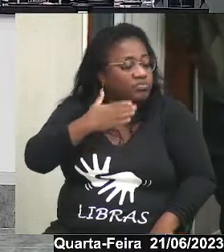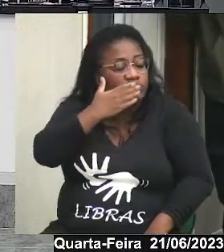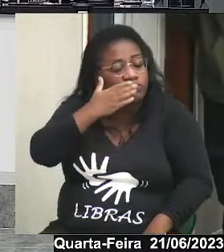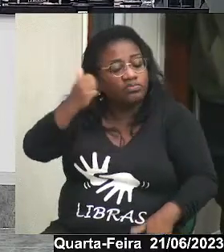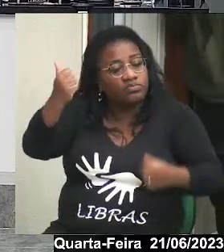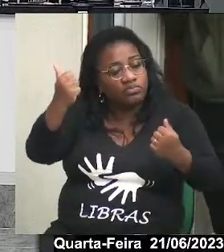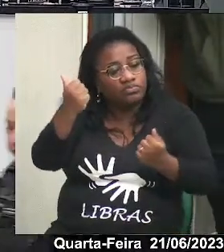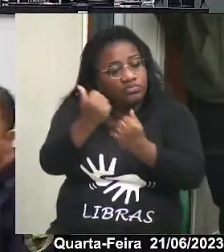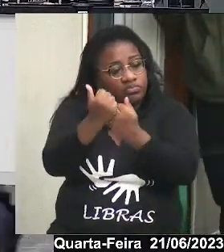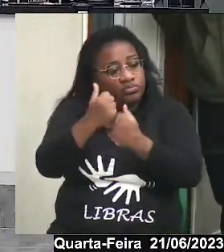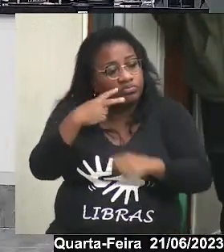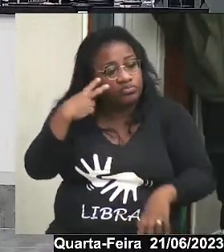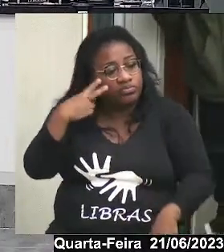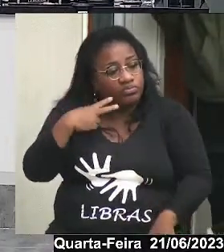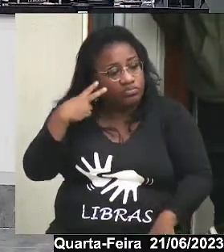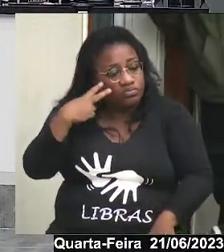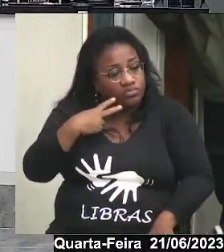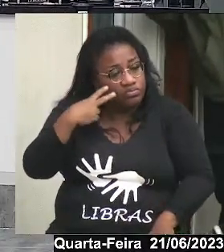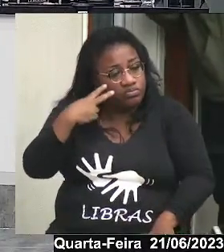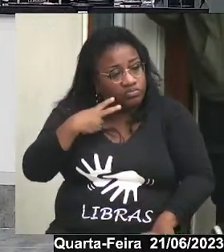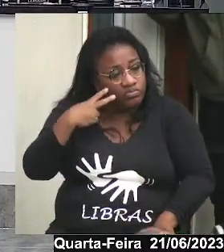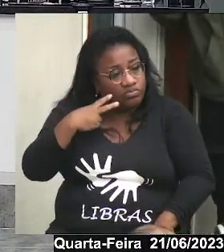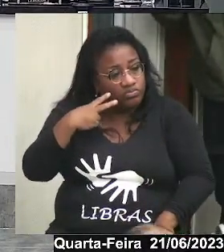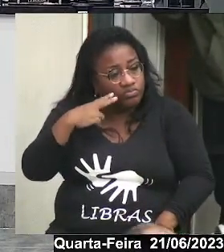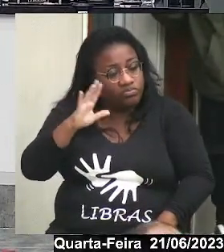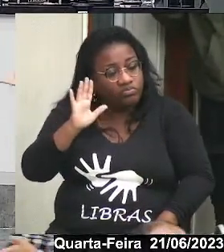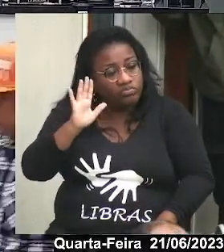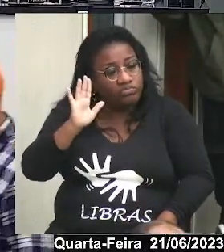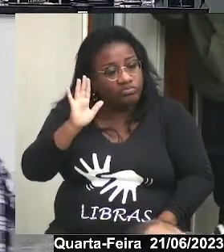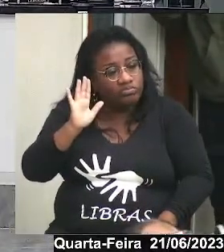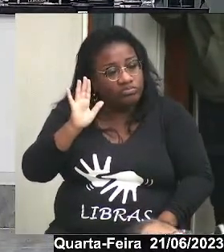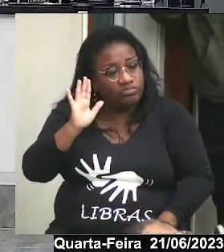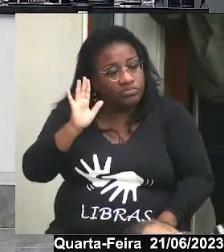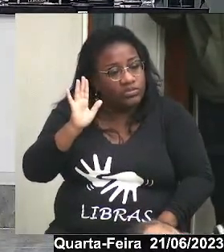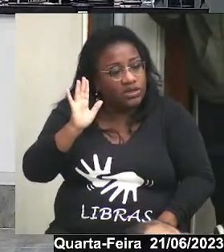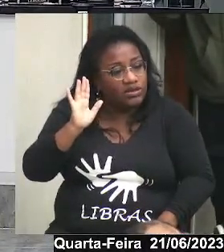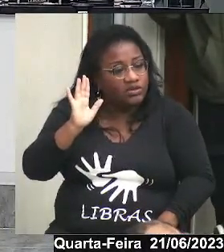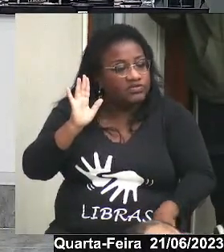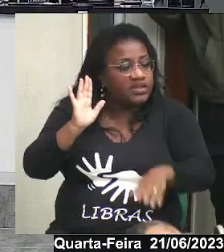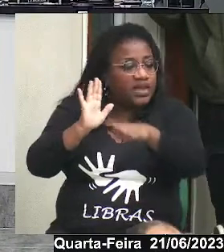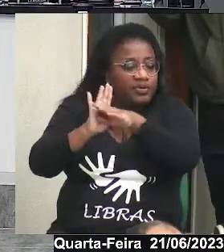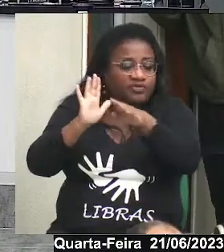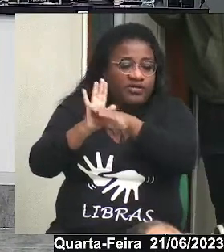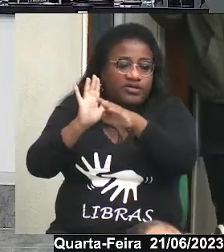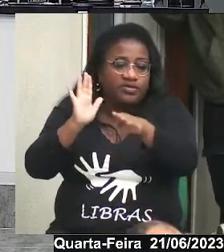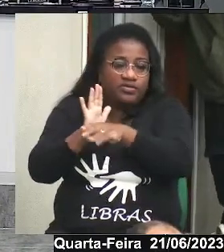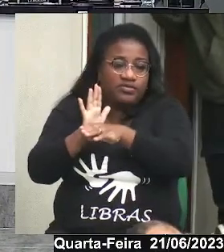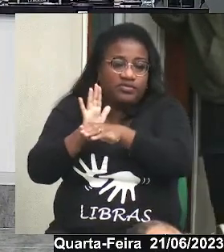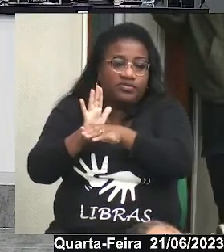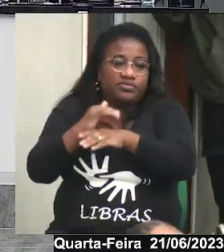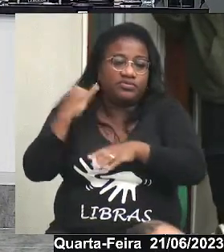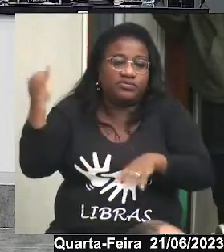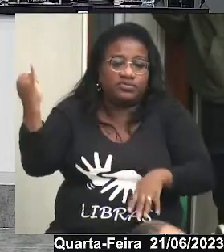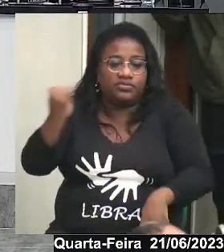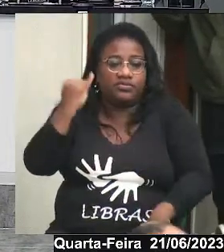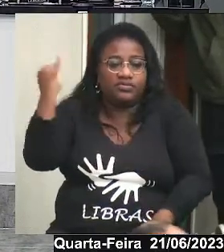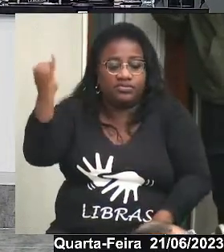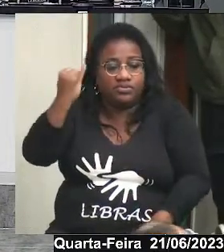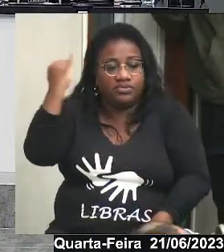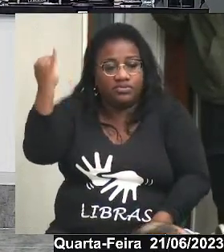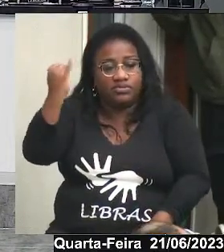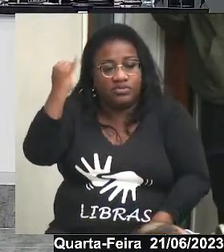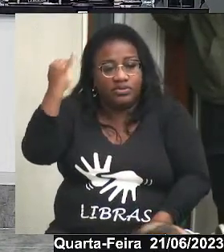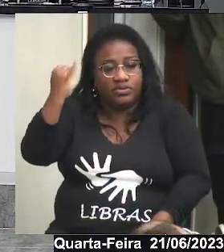muito o apoio dos nobres vereadores. Esse projeto é de muita importância. Estive na Secretaria